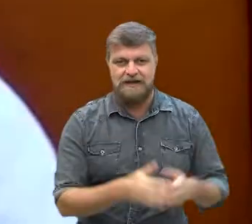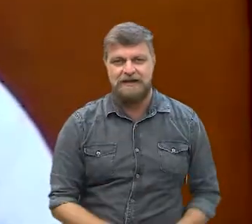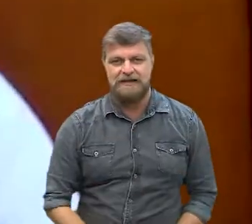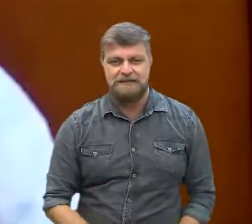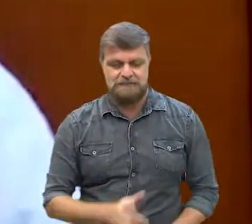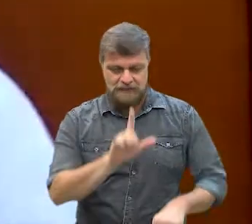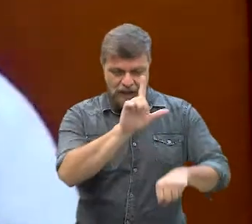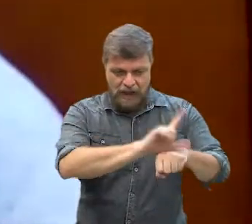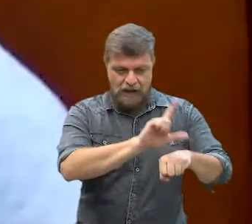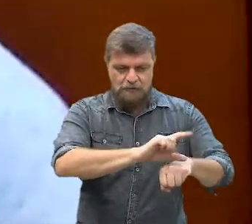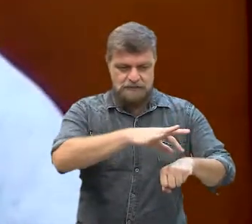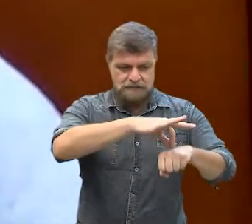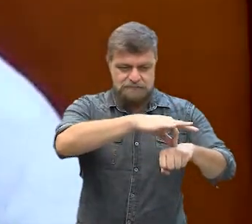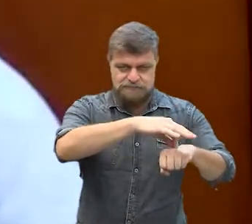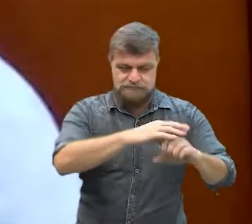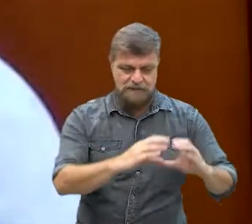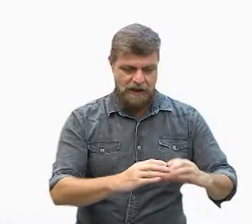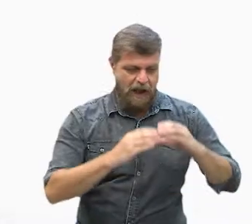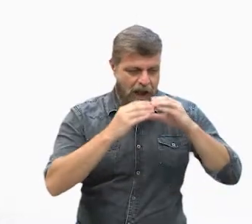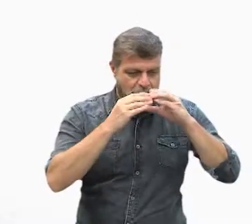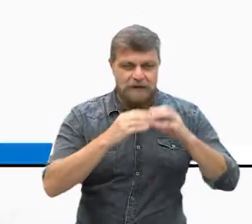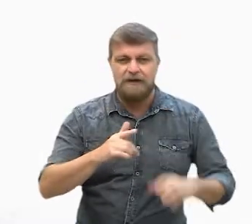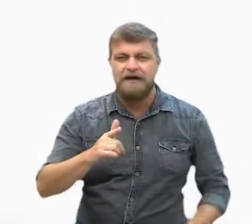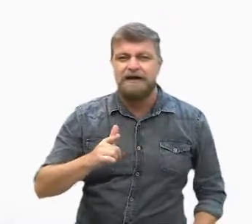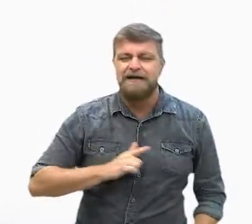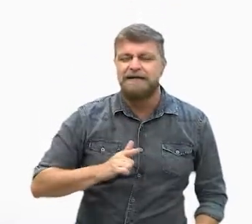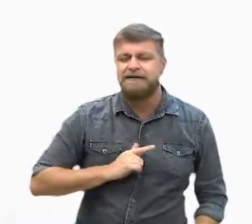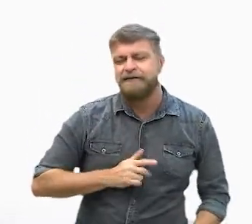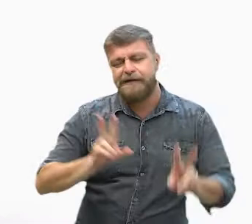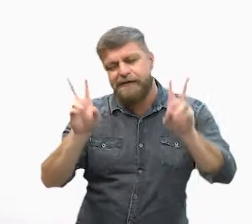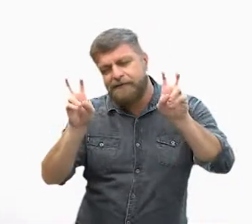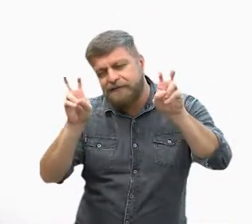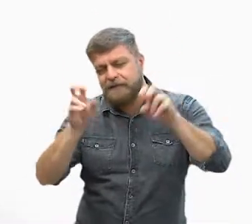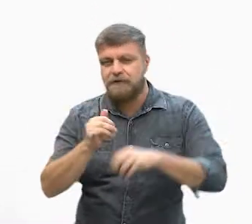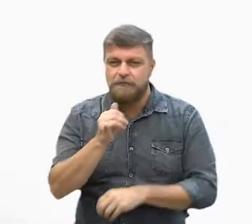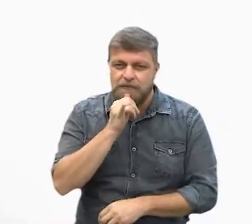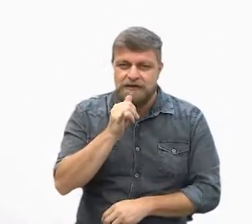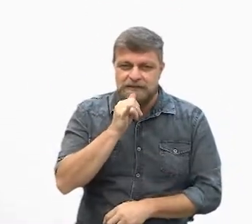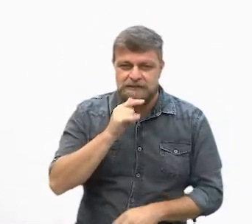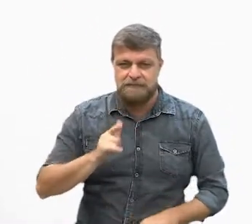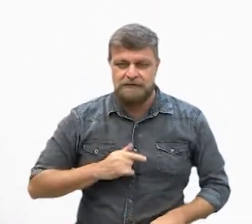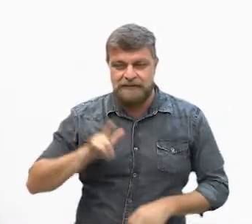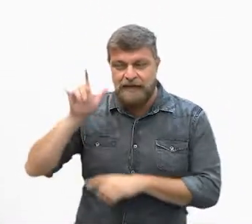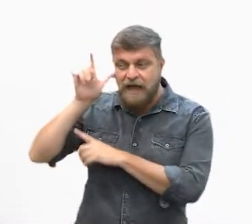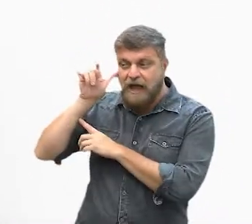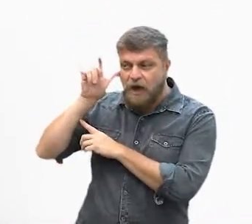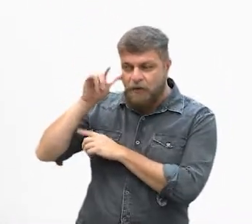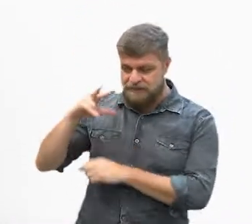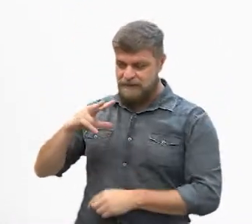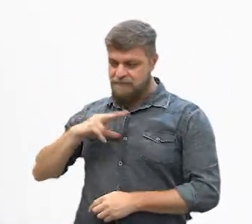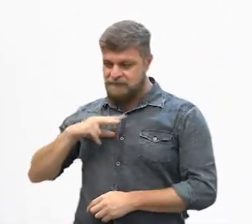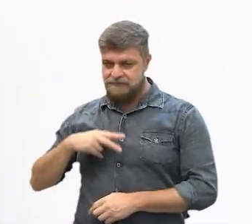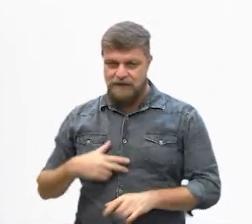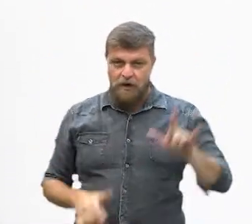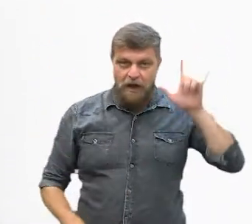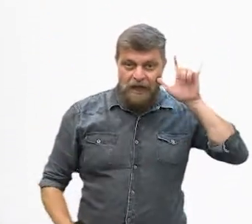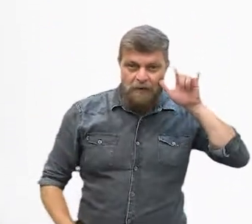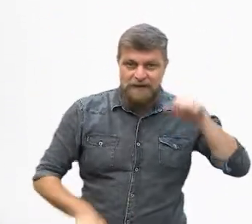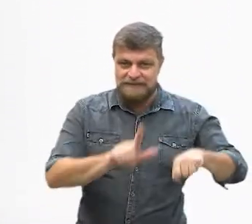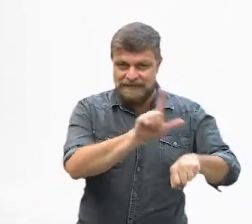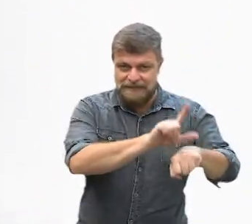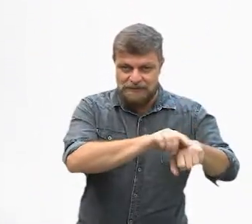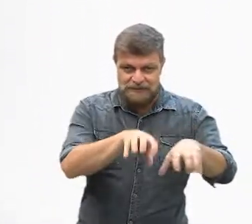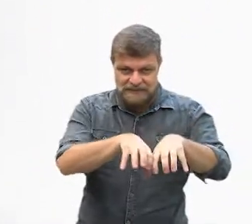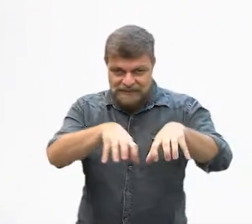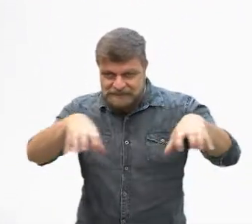energia possível para a hamburgueria e para o crescimento dela. Você tem aquela questão de ter, por exemplo, o Insta pessoal, o Insta da hamburgueria,